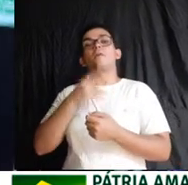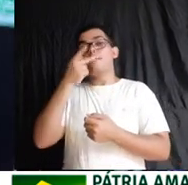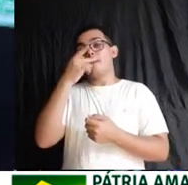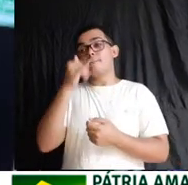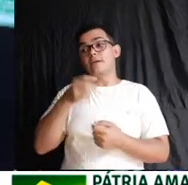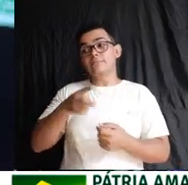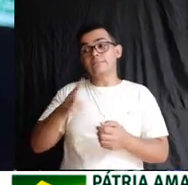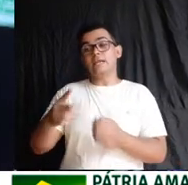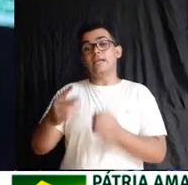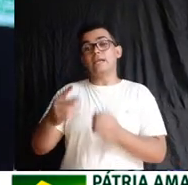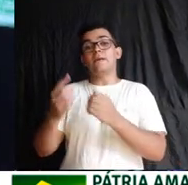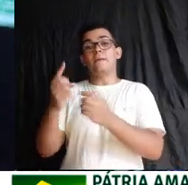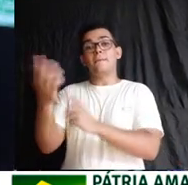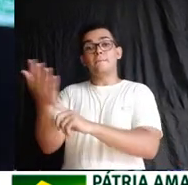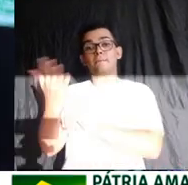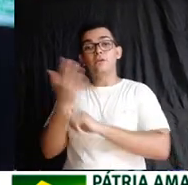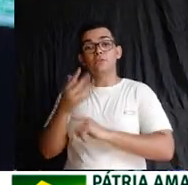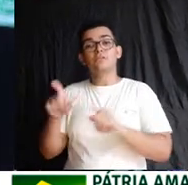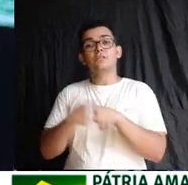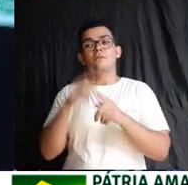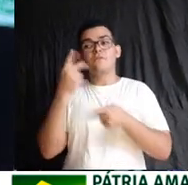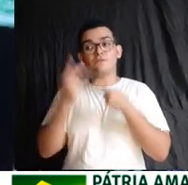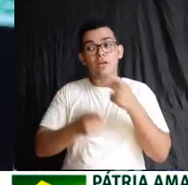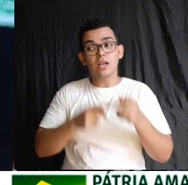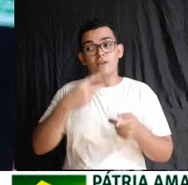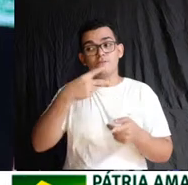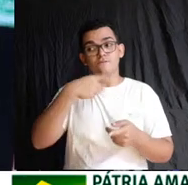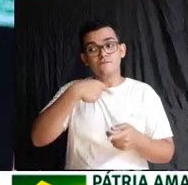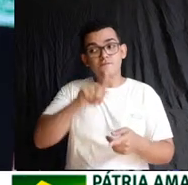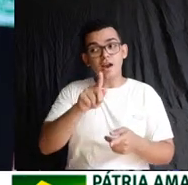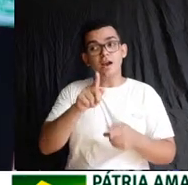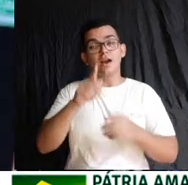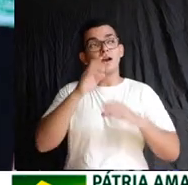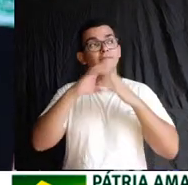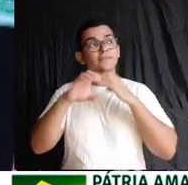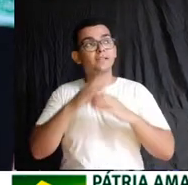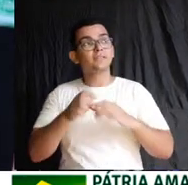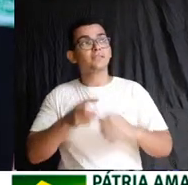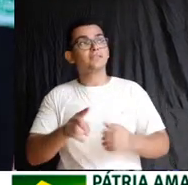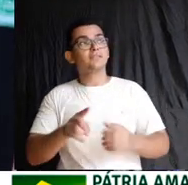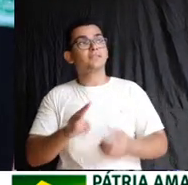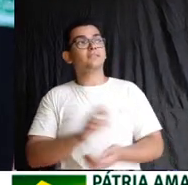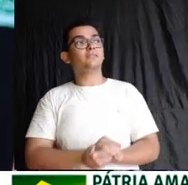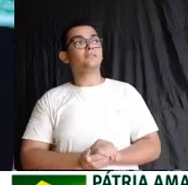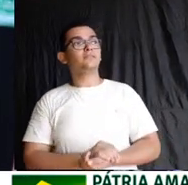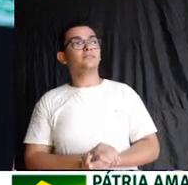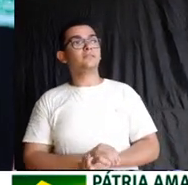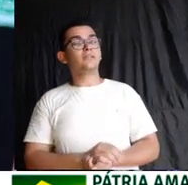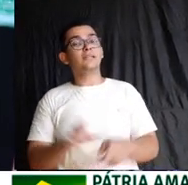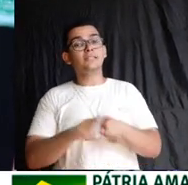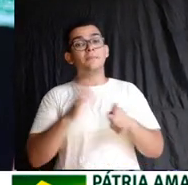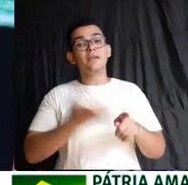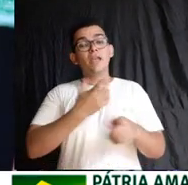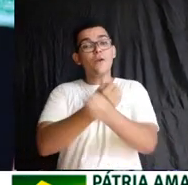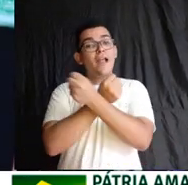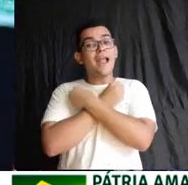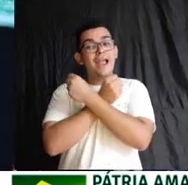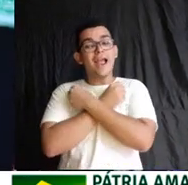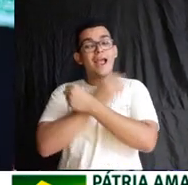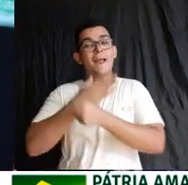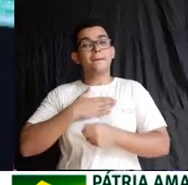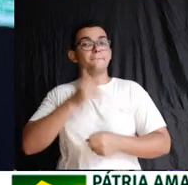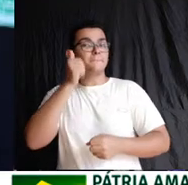cantar, menino. Vai cantar, menino. Vou mandar só um alô aqui para minha tia lá de Adriana, está lá em São Paulo, em Hortolândia.